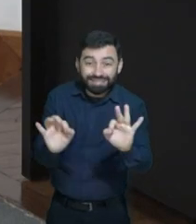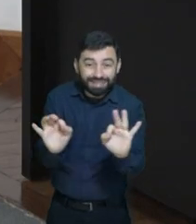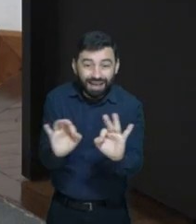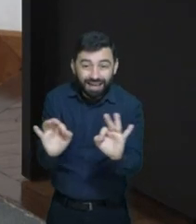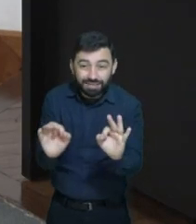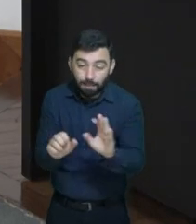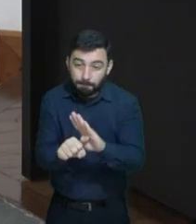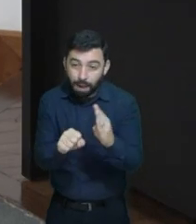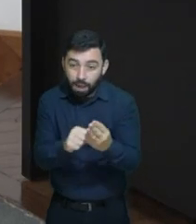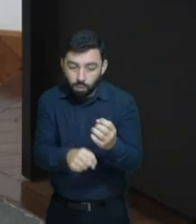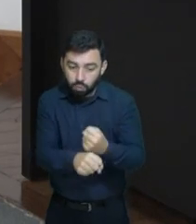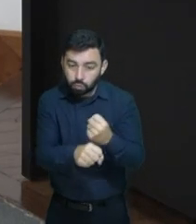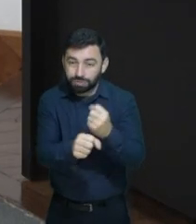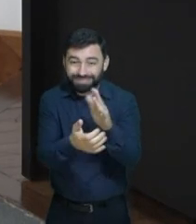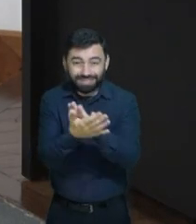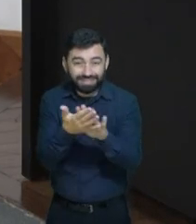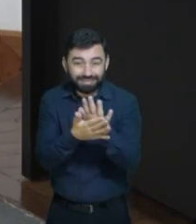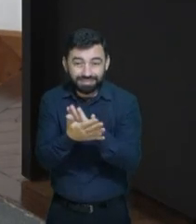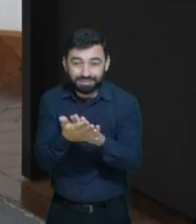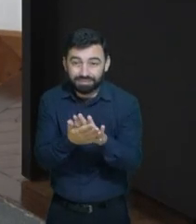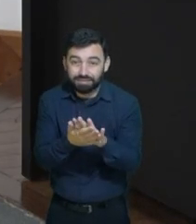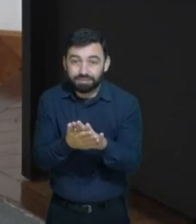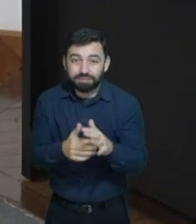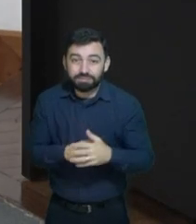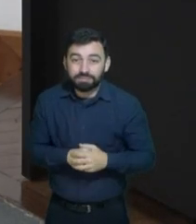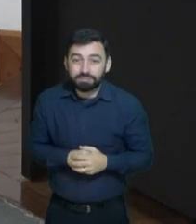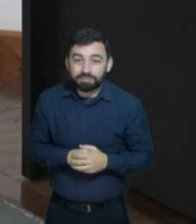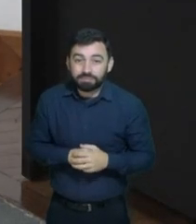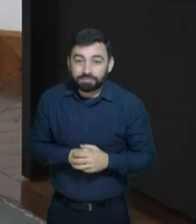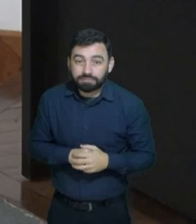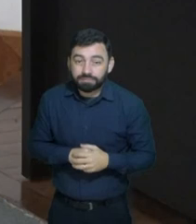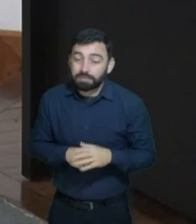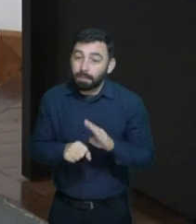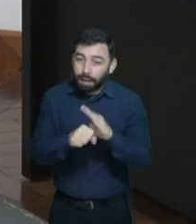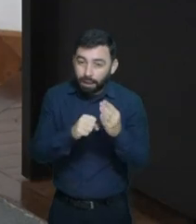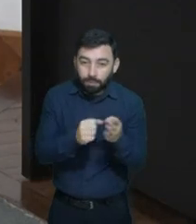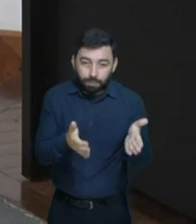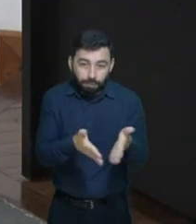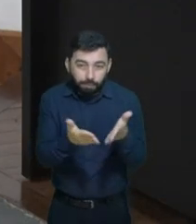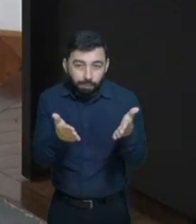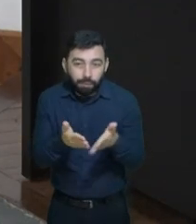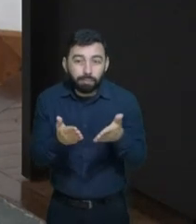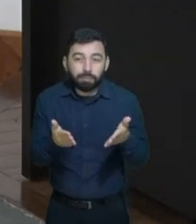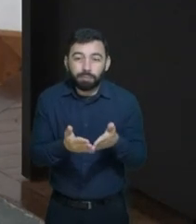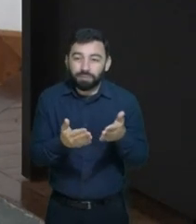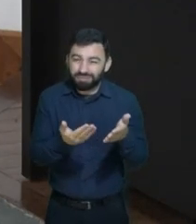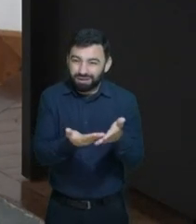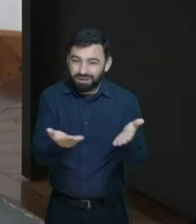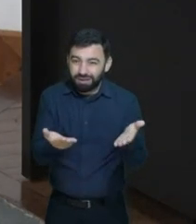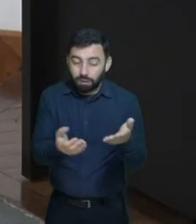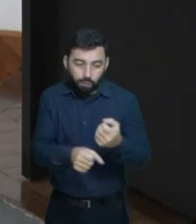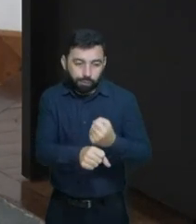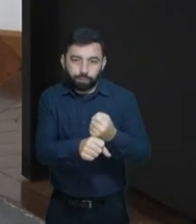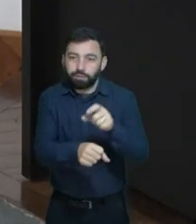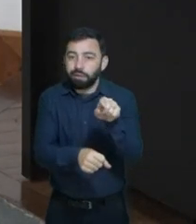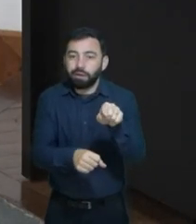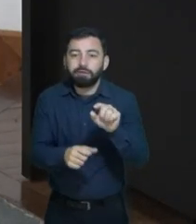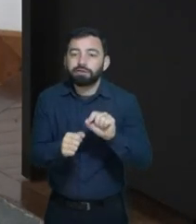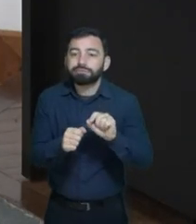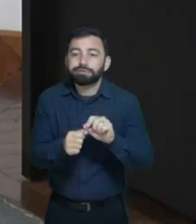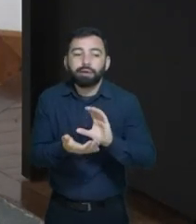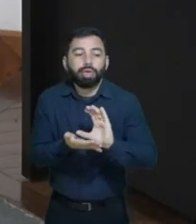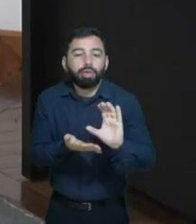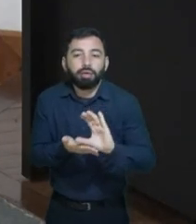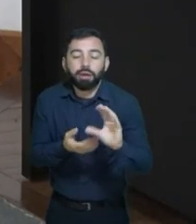nunca foram reconstruídos. Não preciso dizer quais que nunca foram desconstruídos. Né? Os bairros da periferia, de quem que vai agora construir, quem